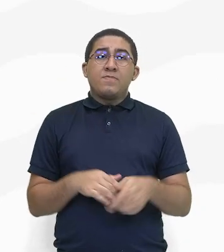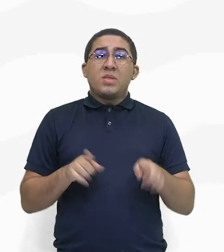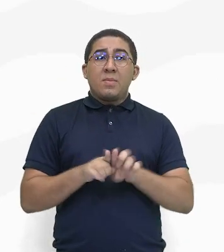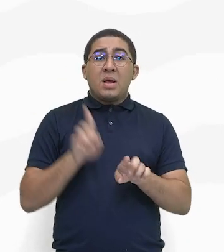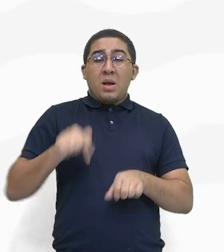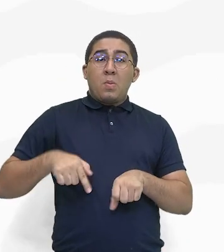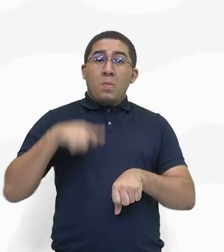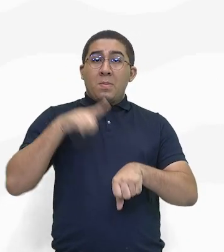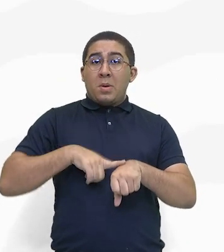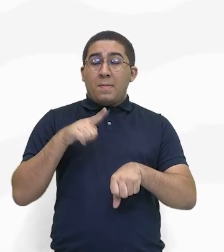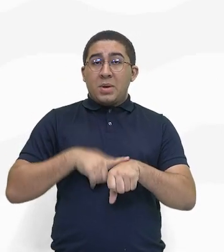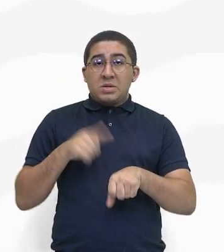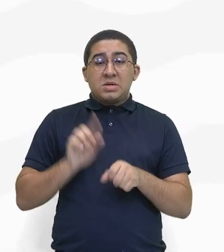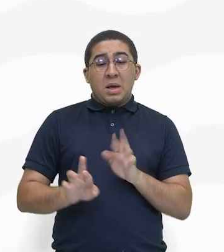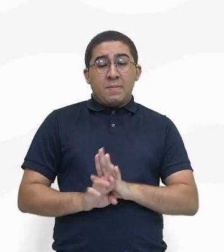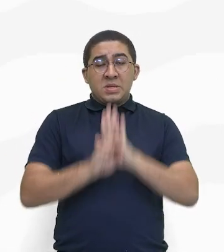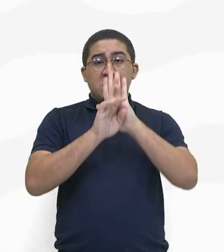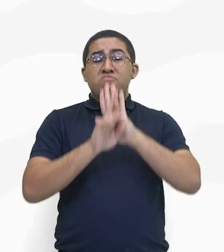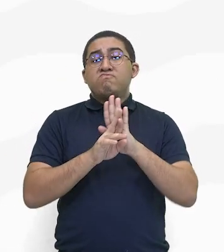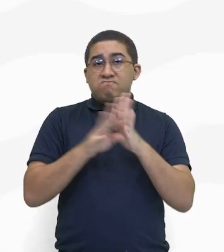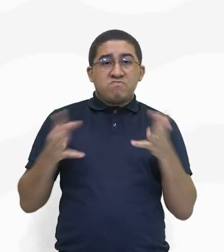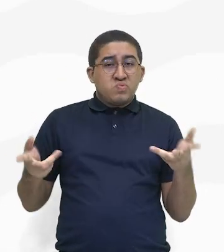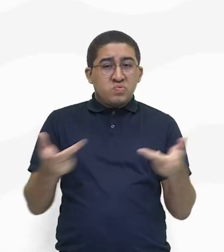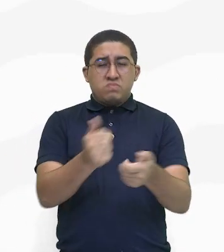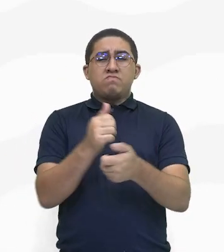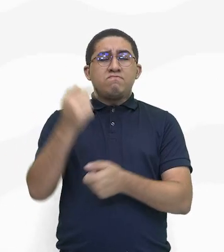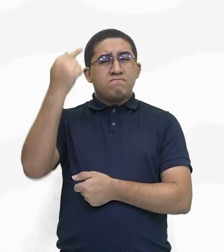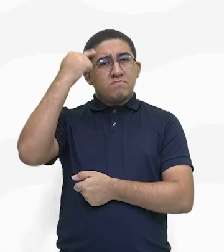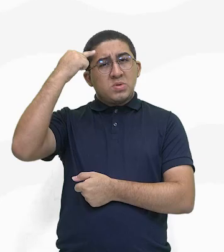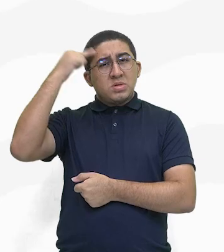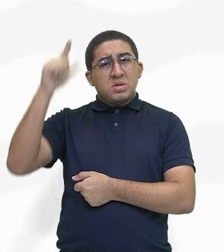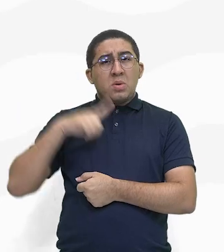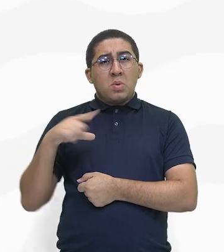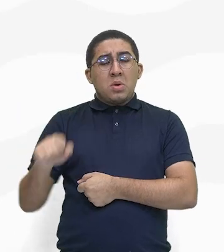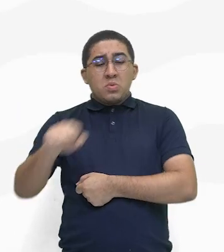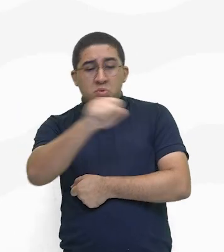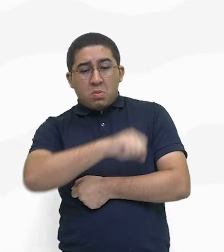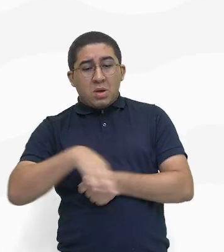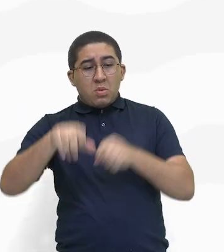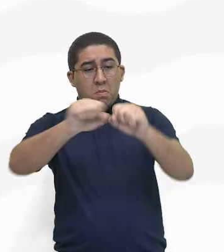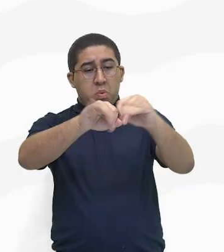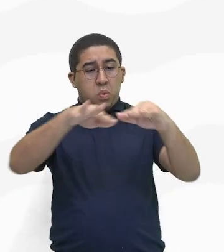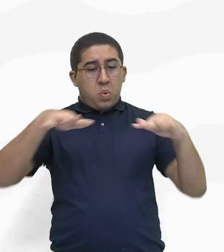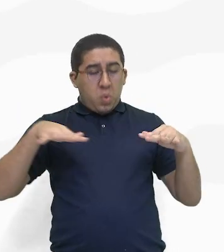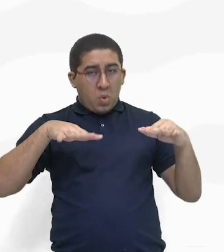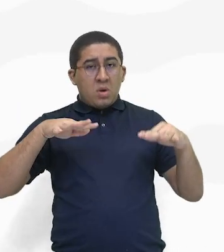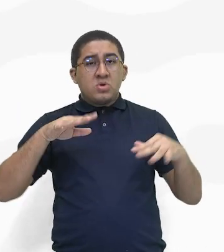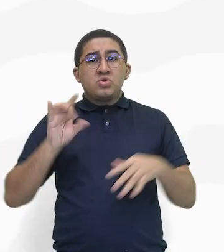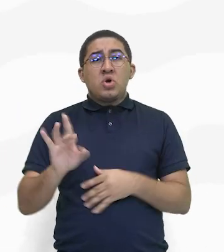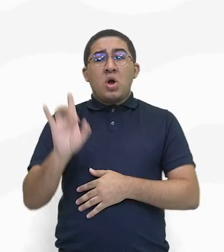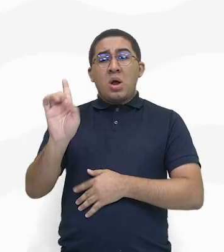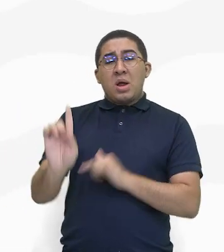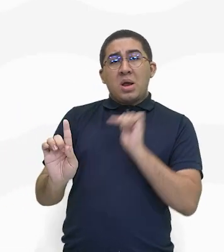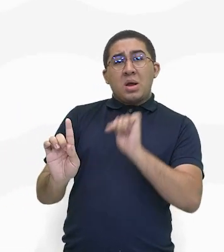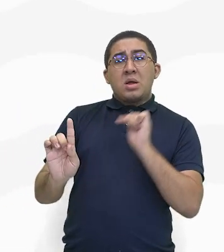de representatividade muito grande. Muito grande. Imagina, né, o parlamento com apenas ele, né, tendo que